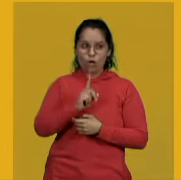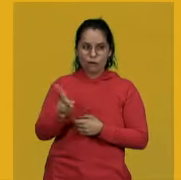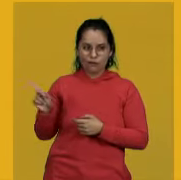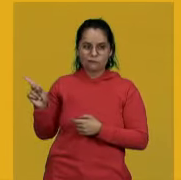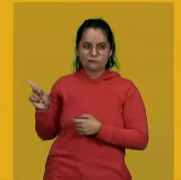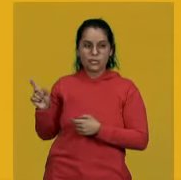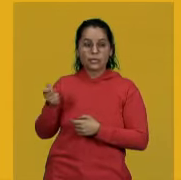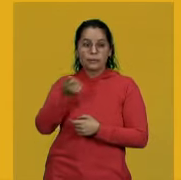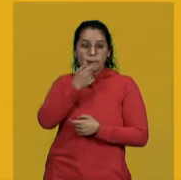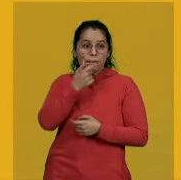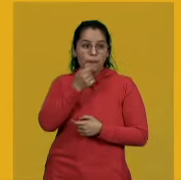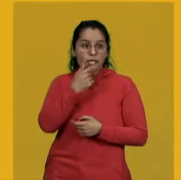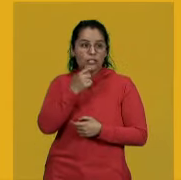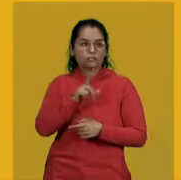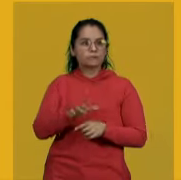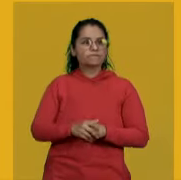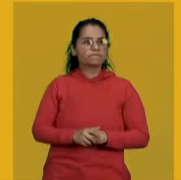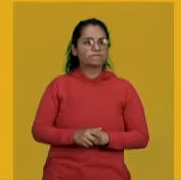anticolinérgicos.